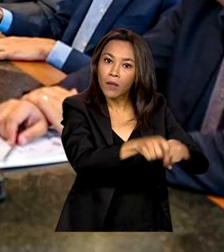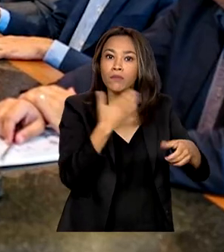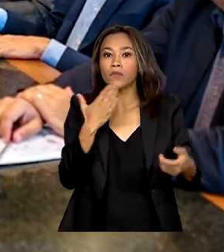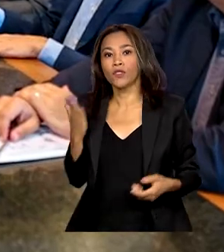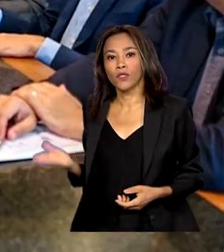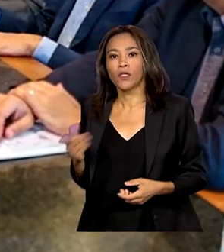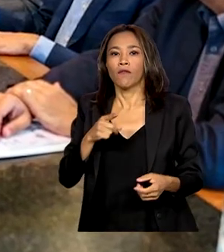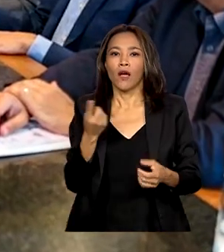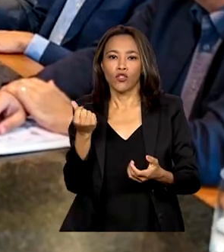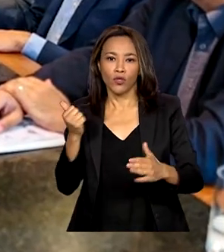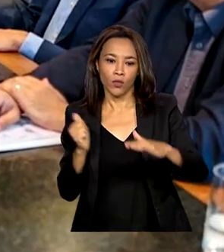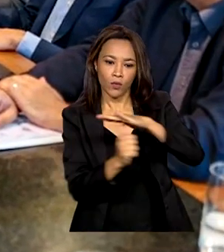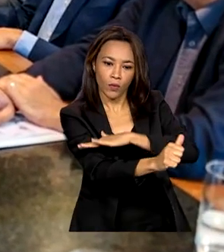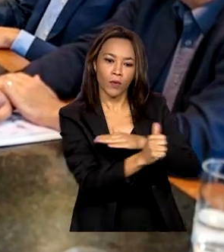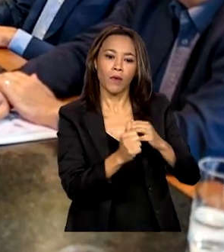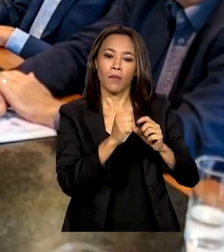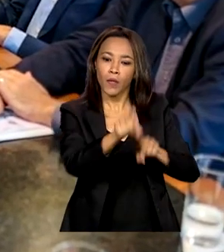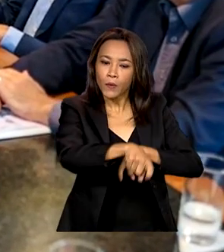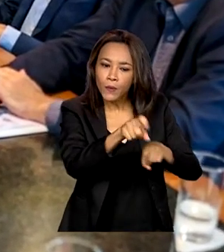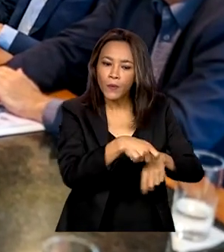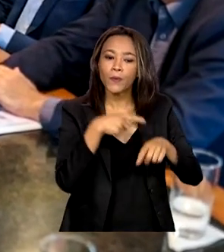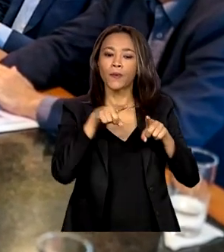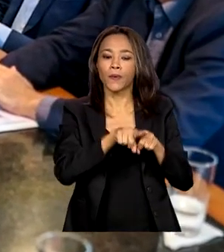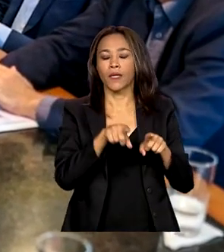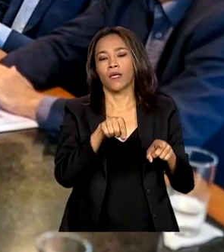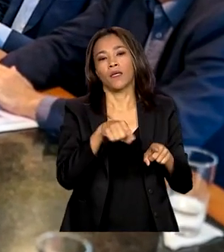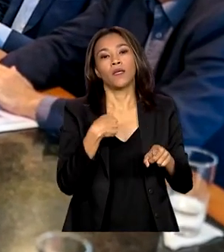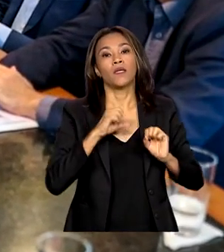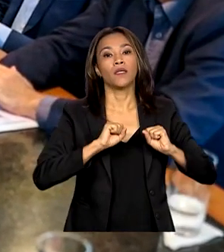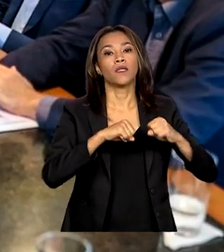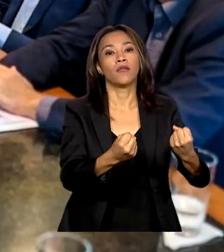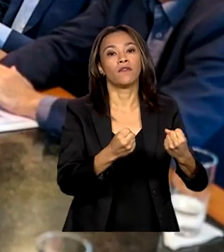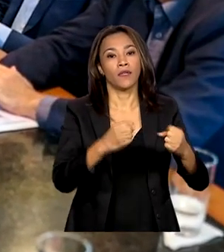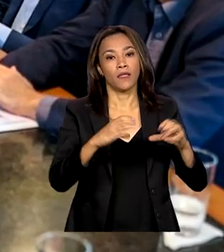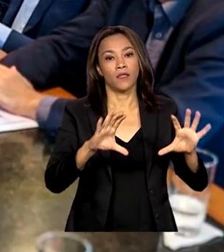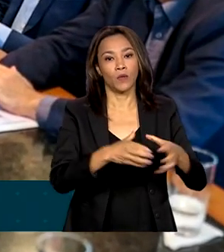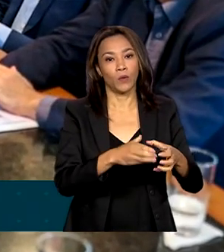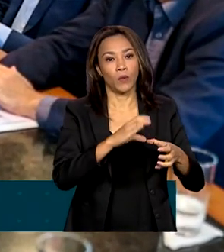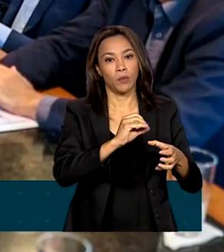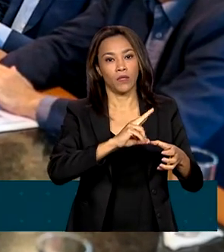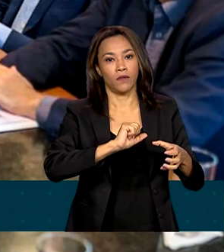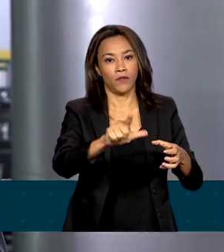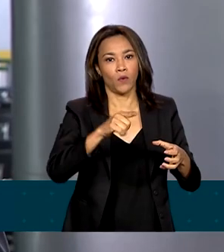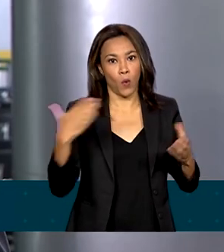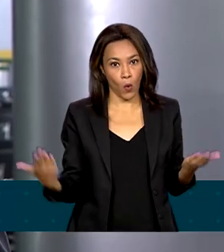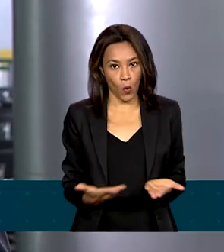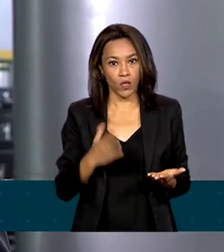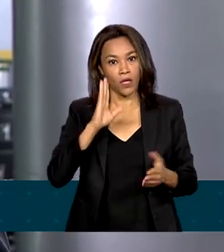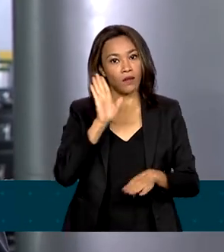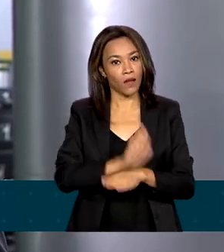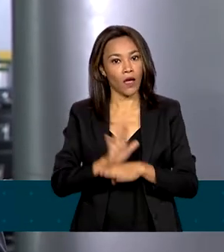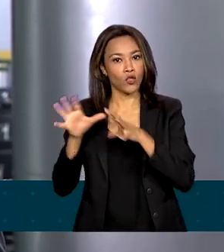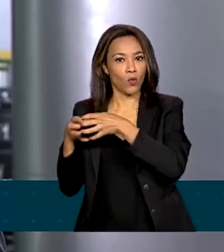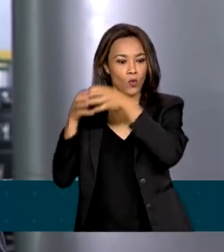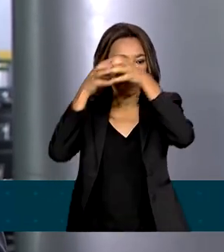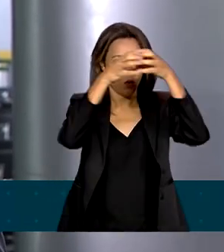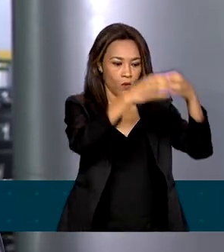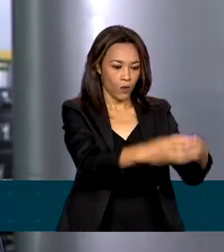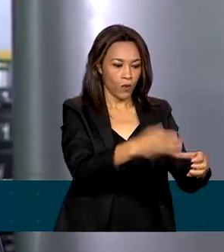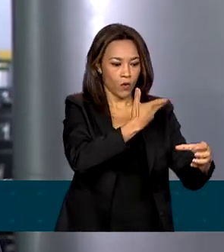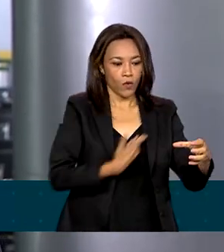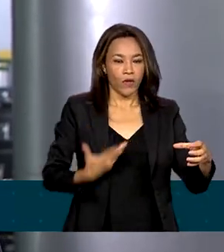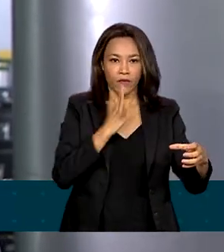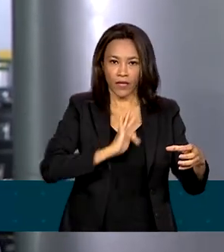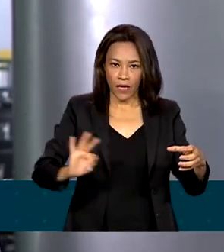de agricultura, desenvolvimento social e defesa civil. Hoje à tarde, uma comitiva do governo federal estará na cidade de